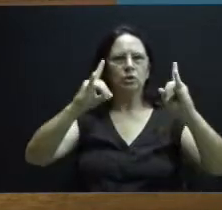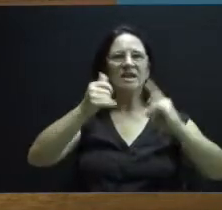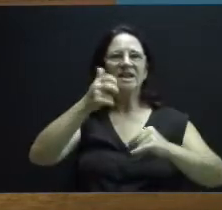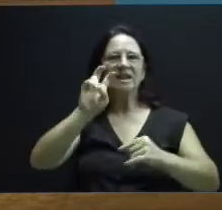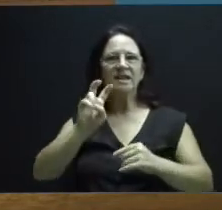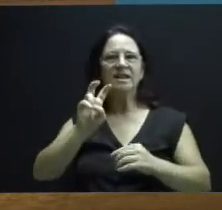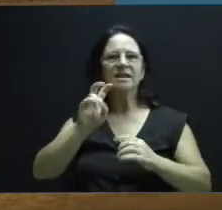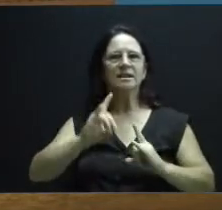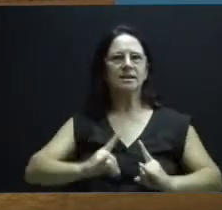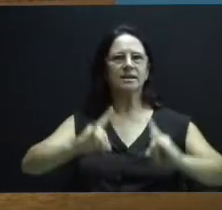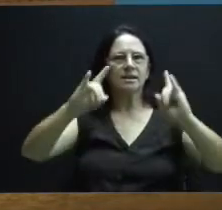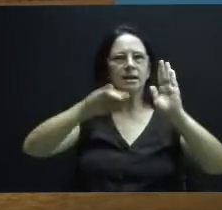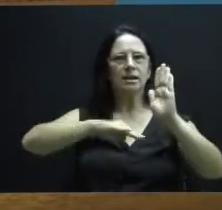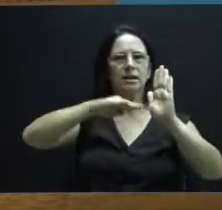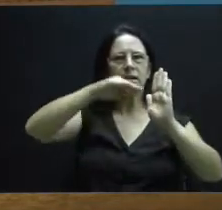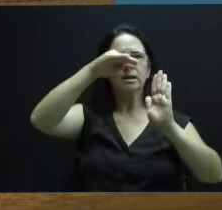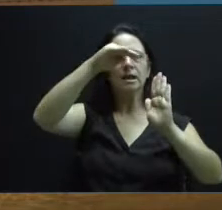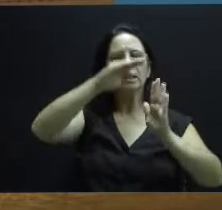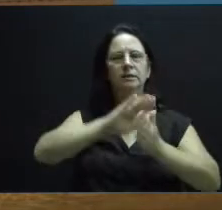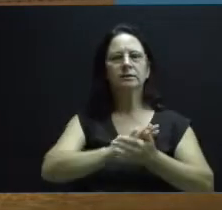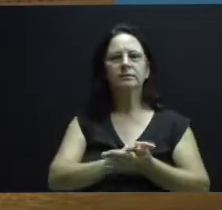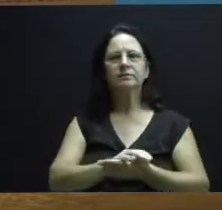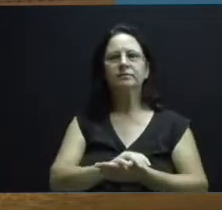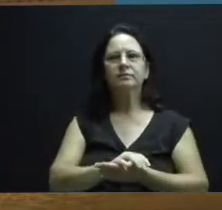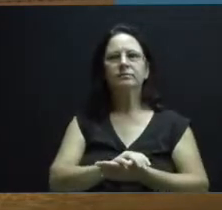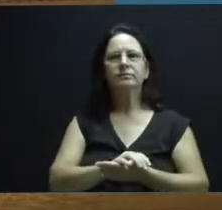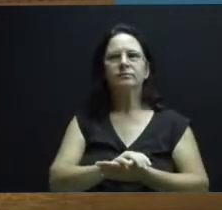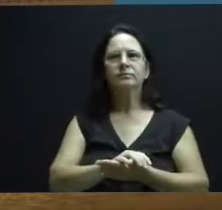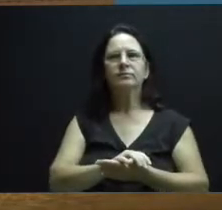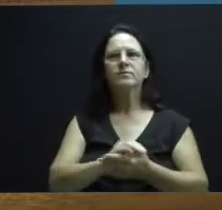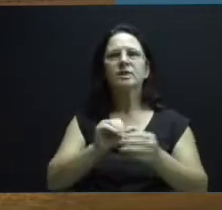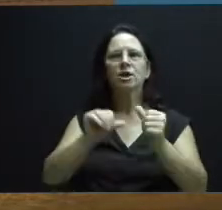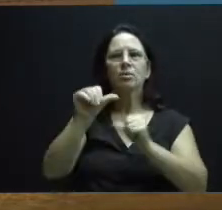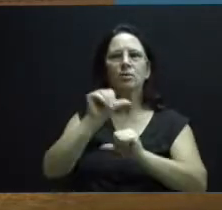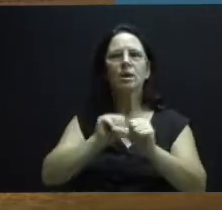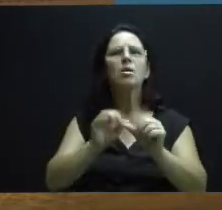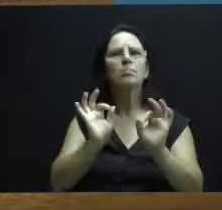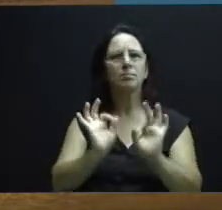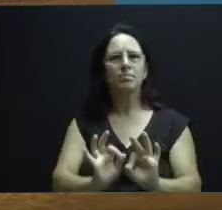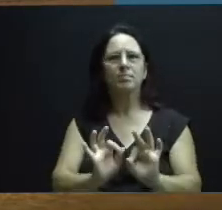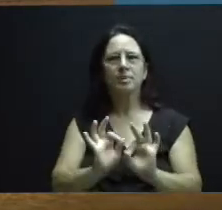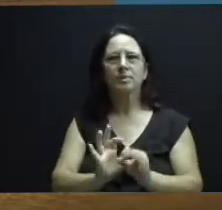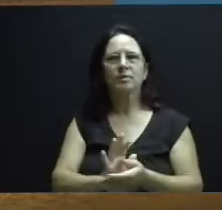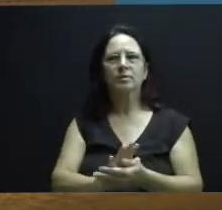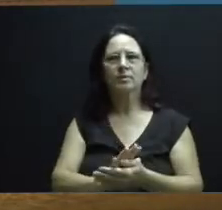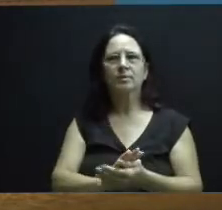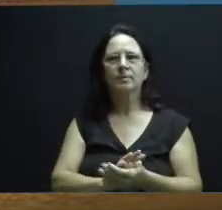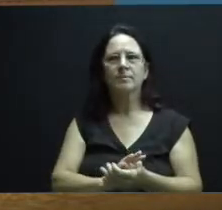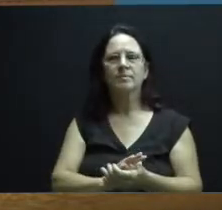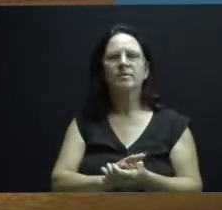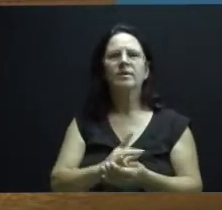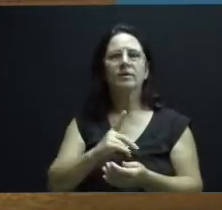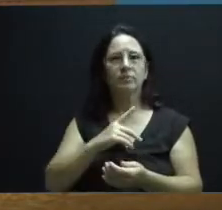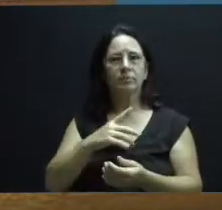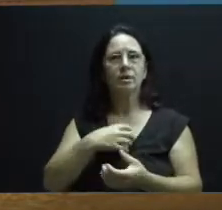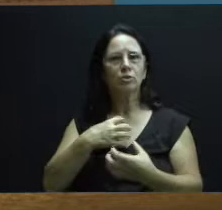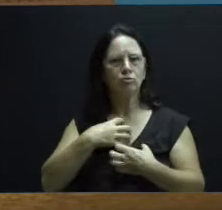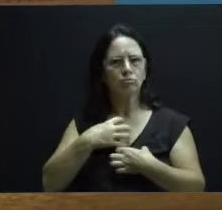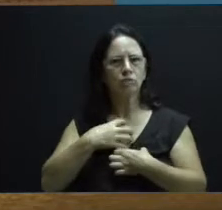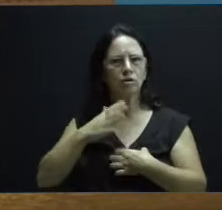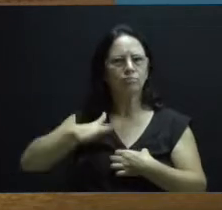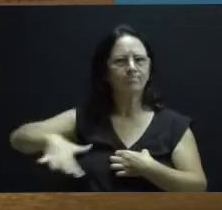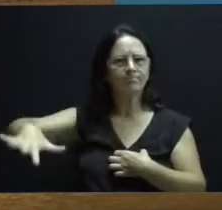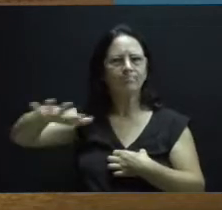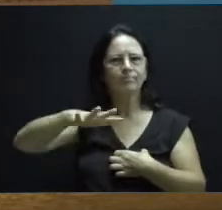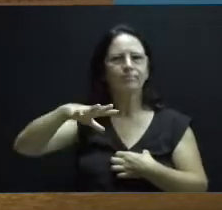andares e que foi inclusive ser necessário fazer uma pequena alteração na lei para permitir isso porém tem que se fazer de forma geral para a cidade